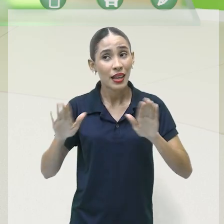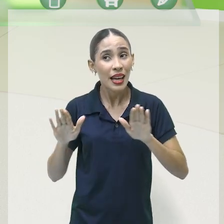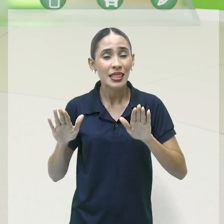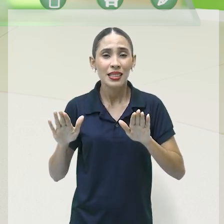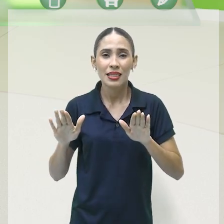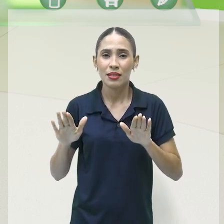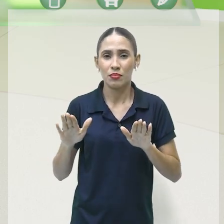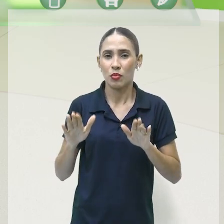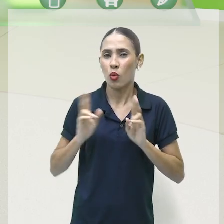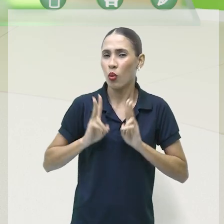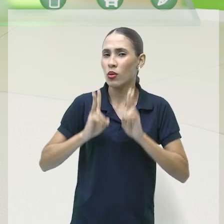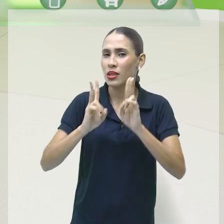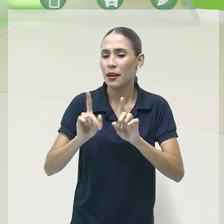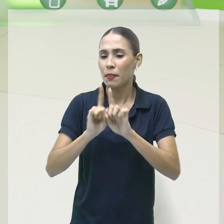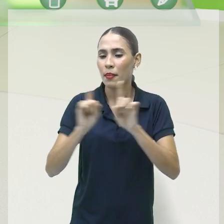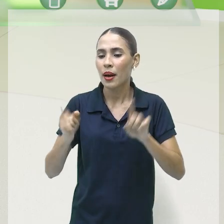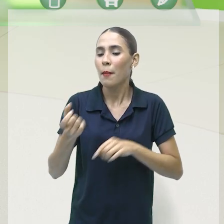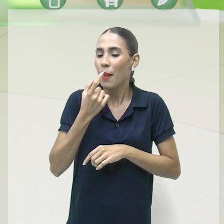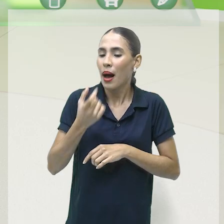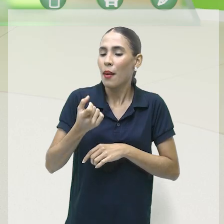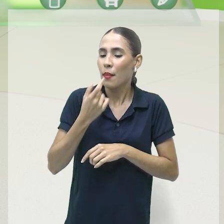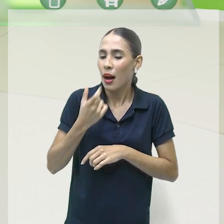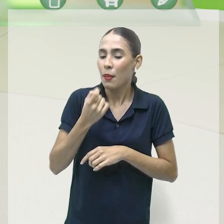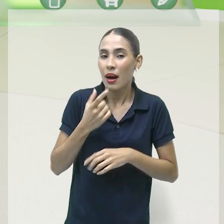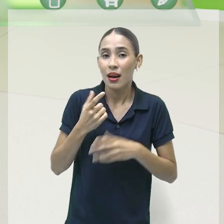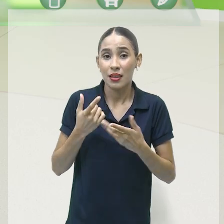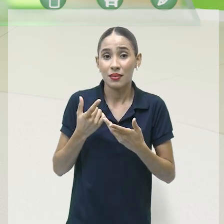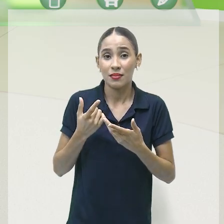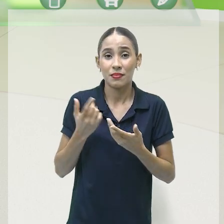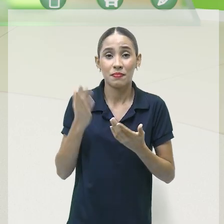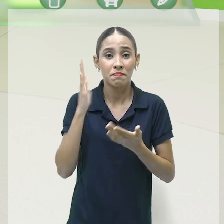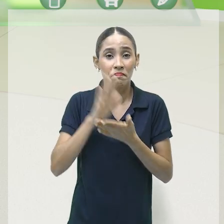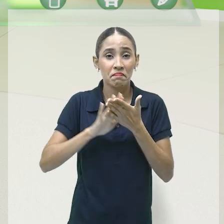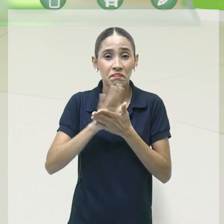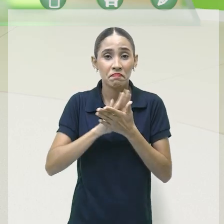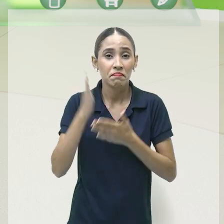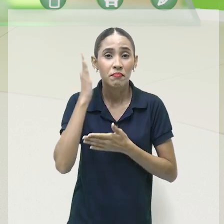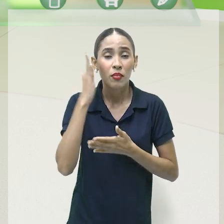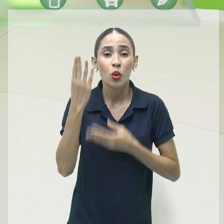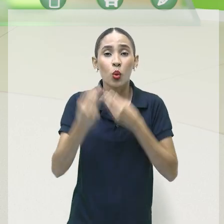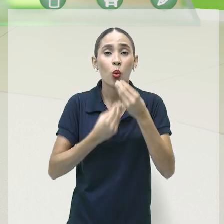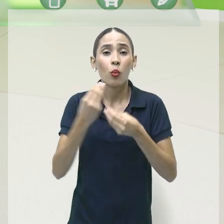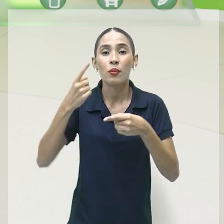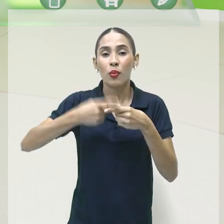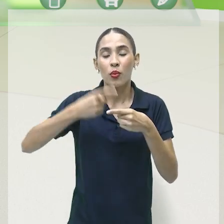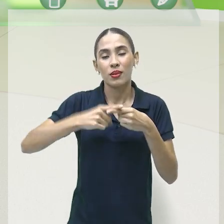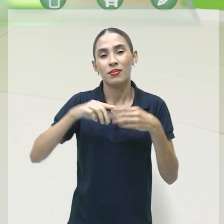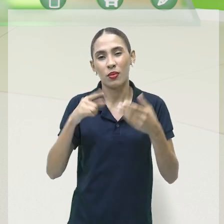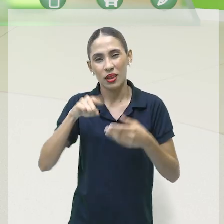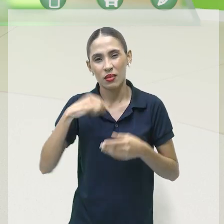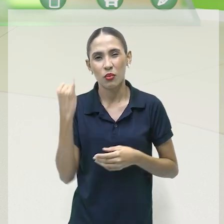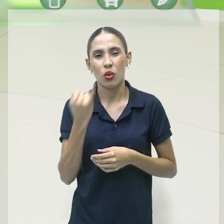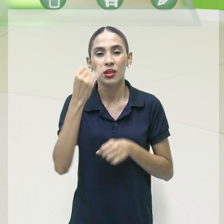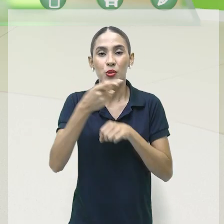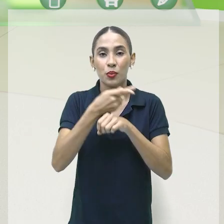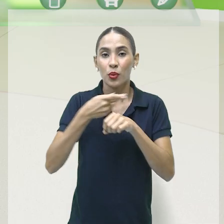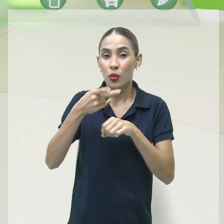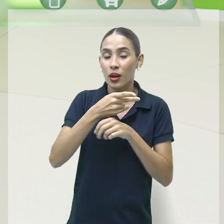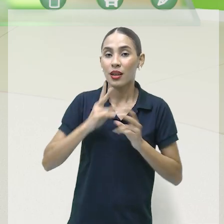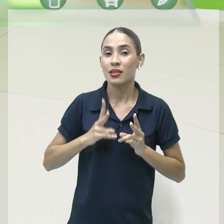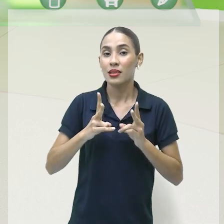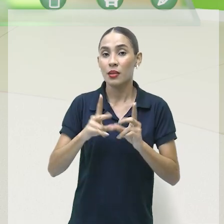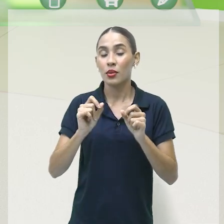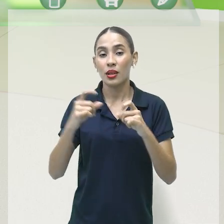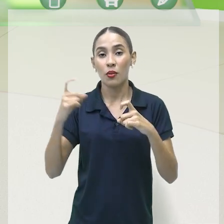até persistente, você fica ali tomando remédio sem saber realmente a causa. Né? Então, é importante procurar sempre